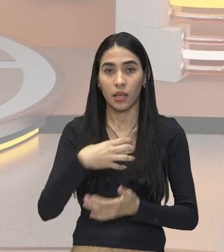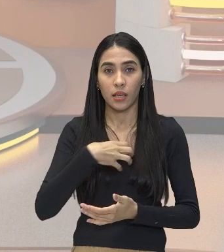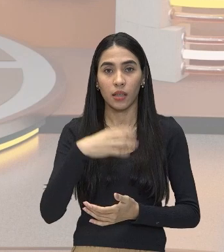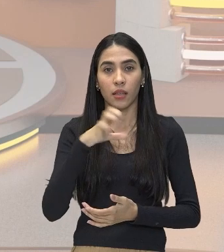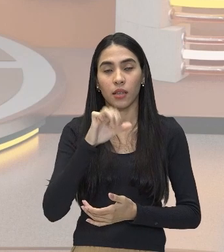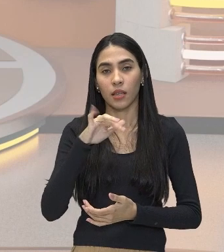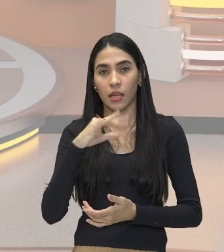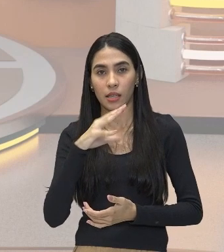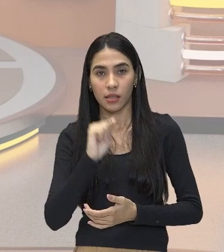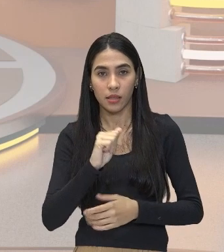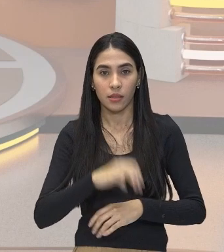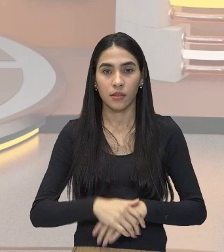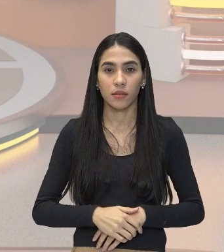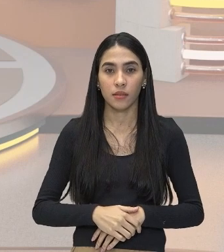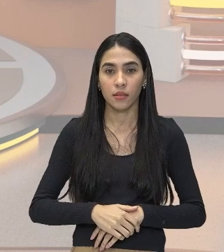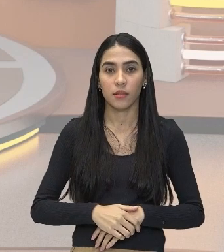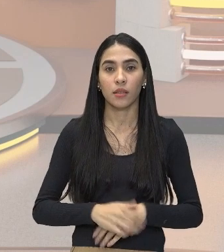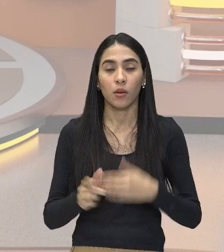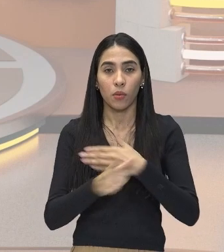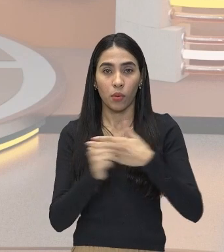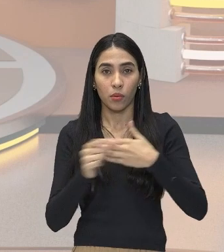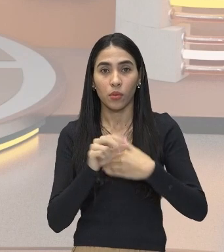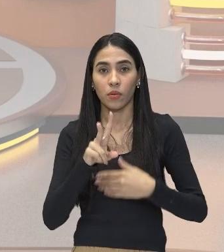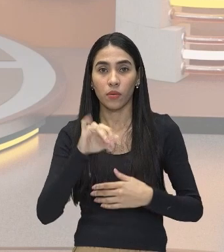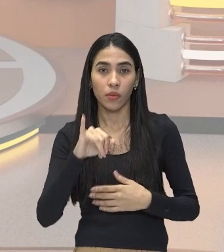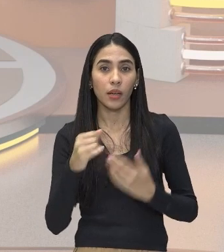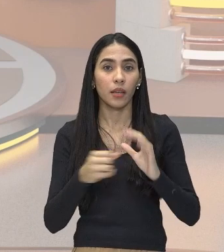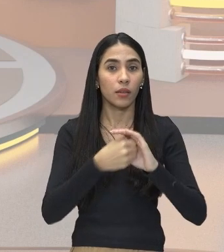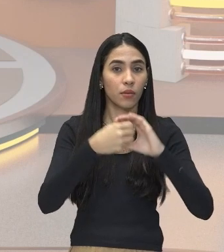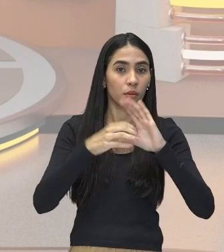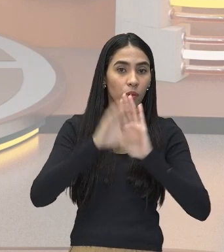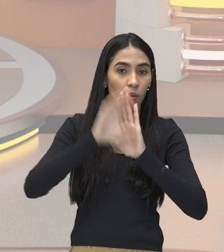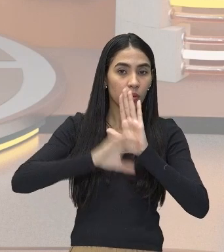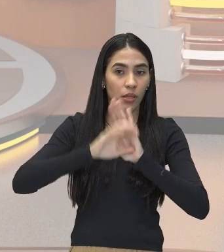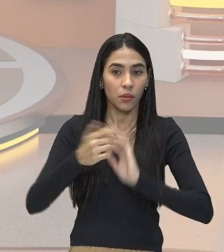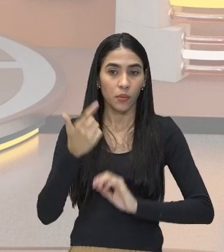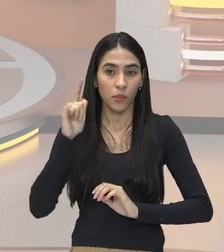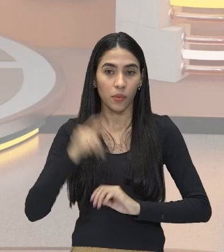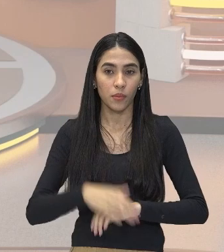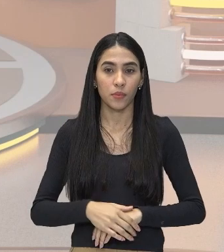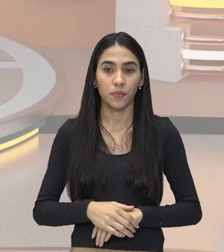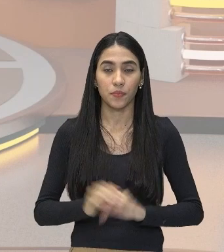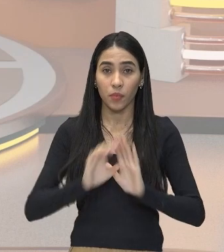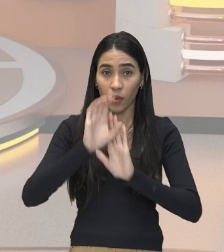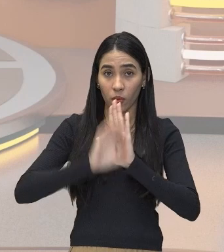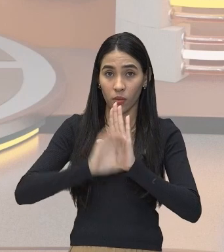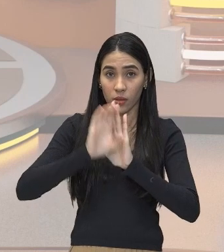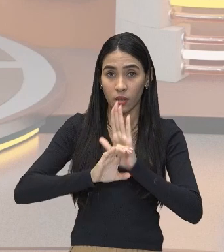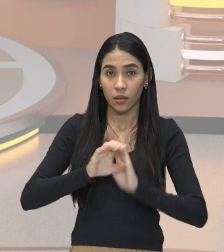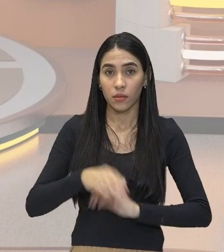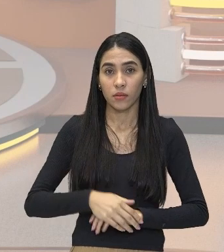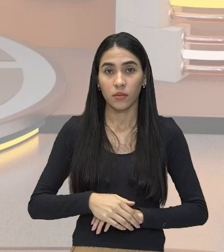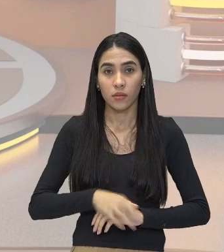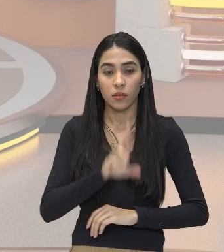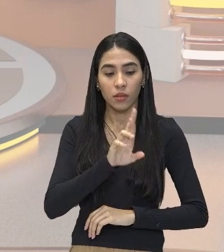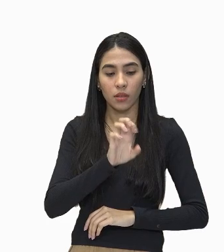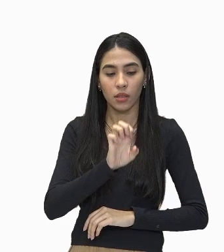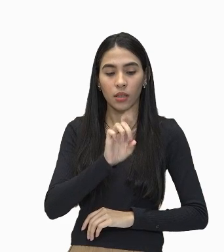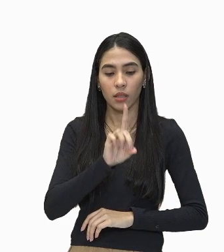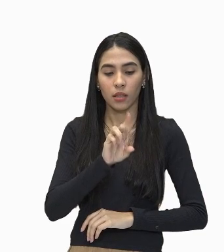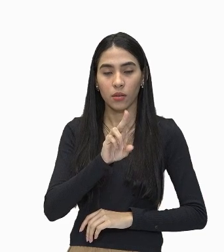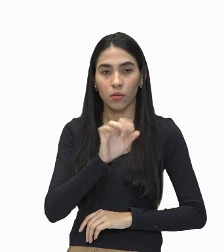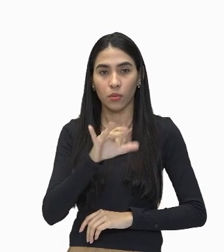essências é o que o Russell vai chamar, que aqui a gente vai entrar no outro conceito, que é o conceito de redução